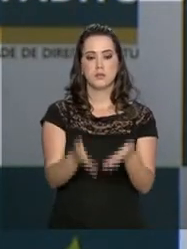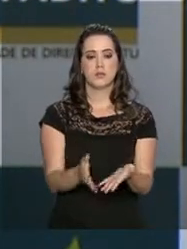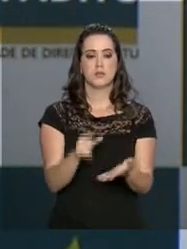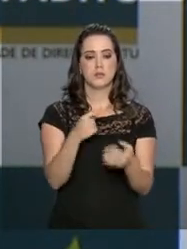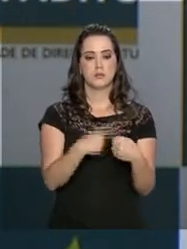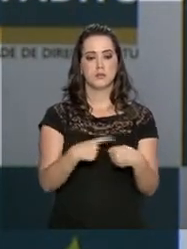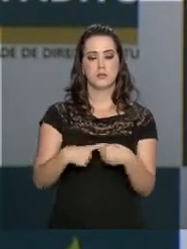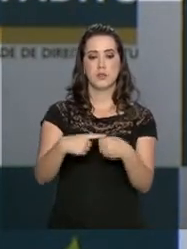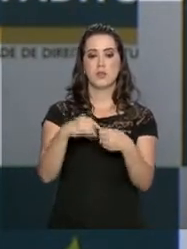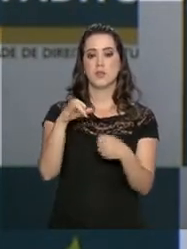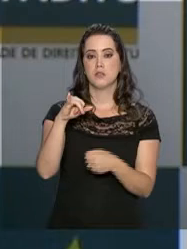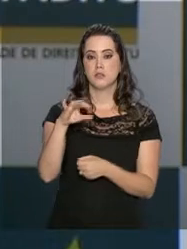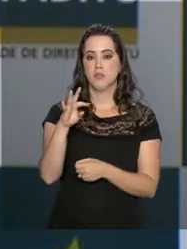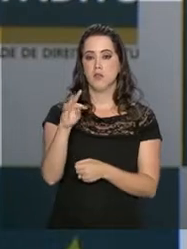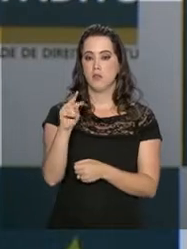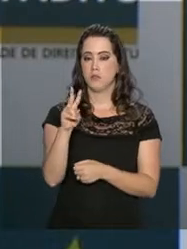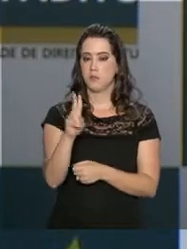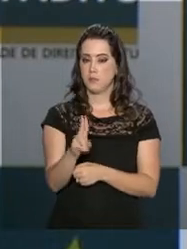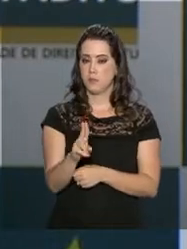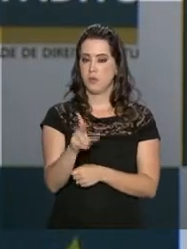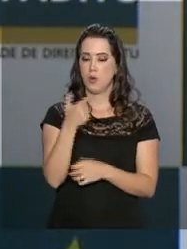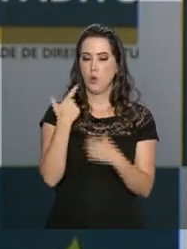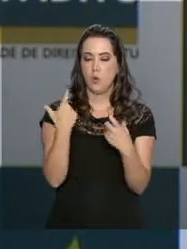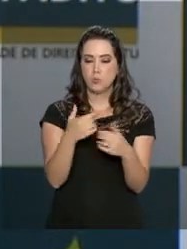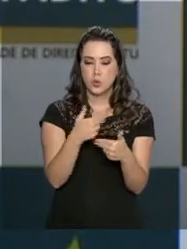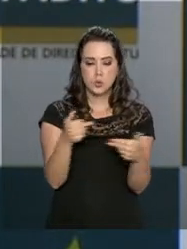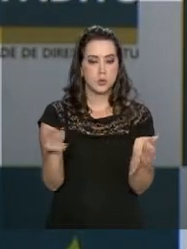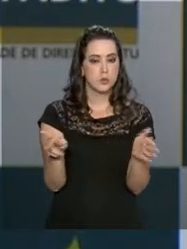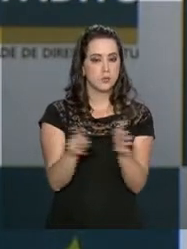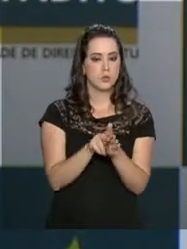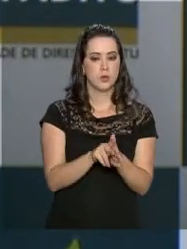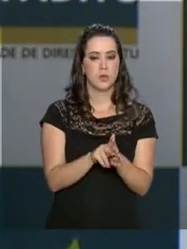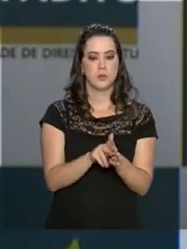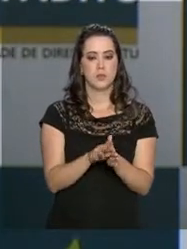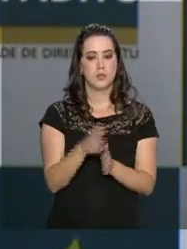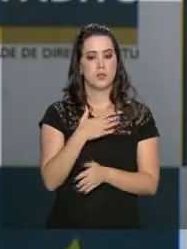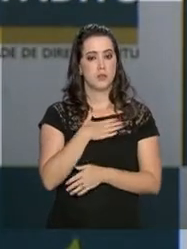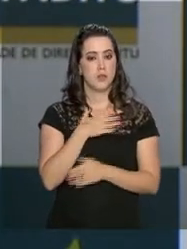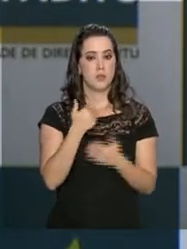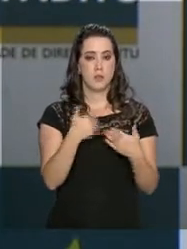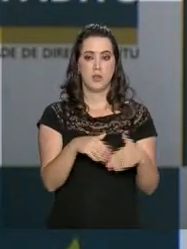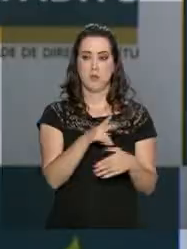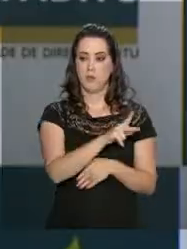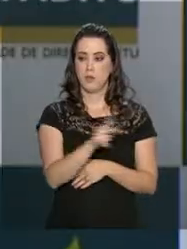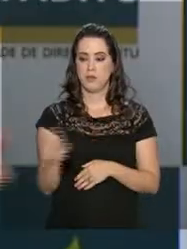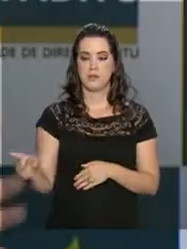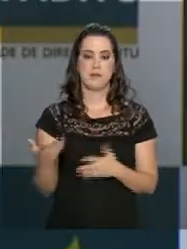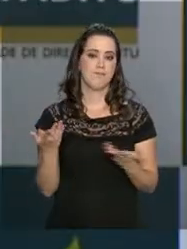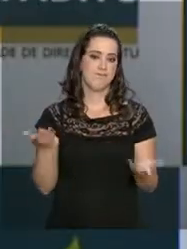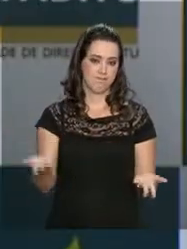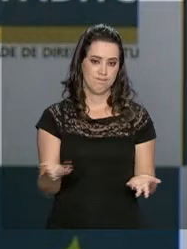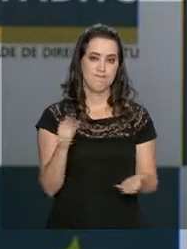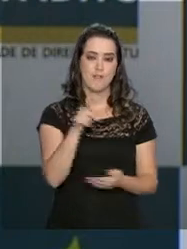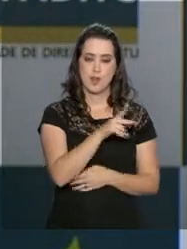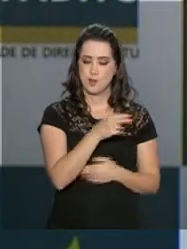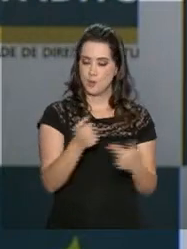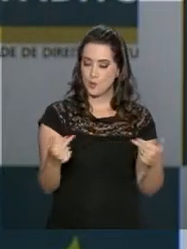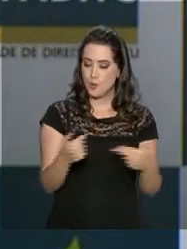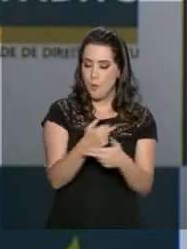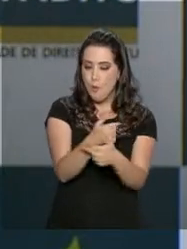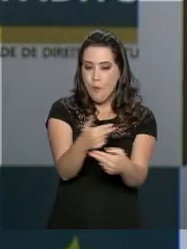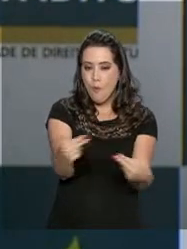na cidade de Itu o acervo da minha presidência. Estes acervos